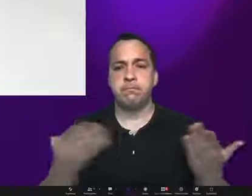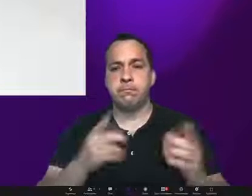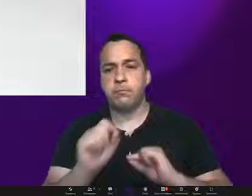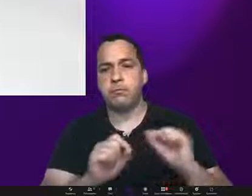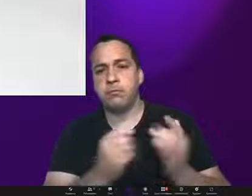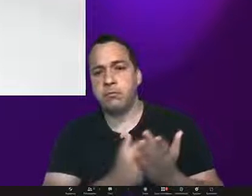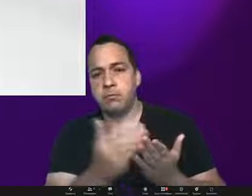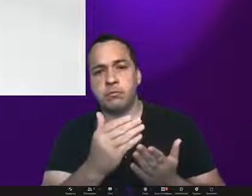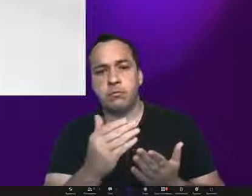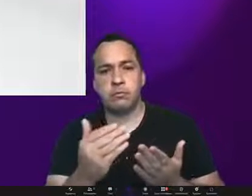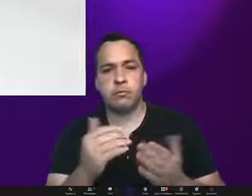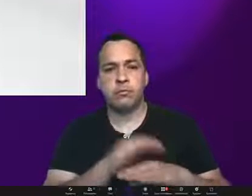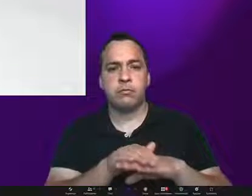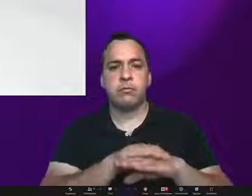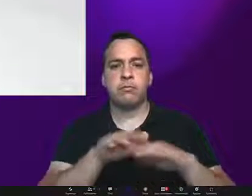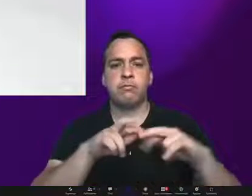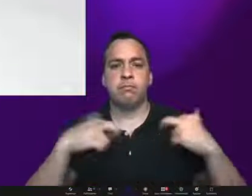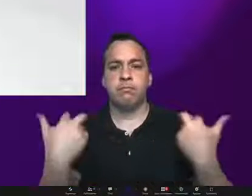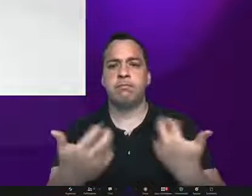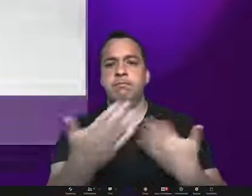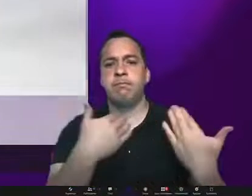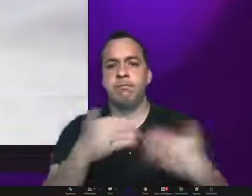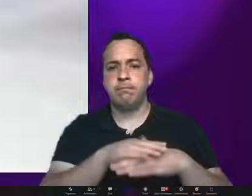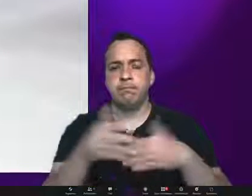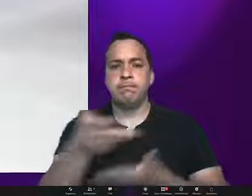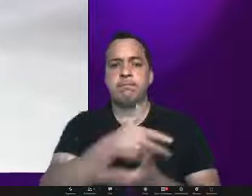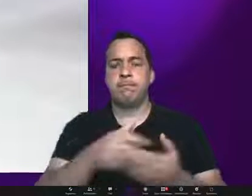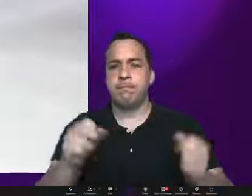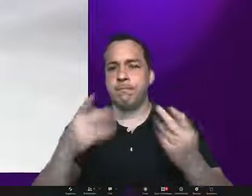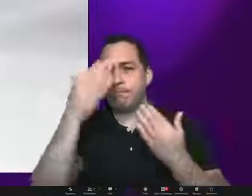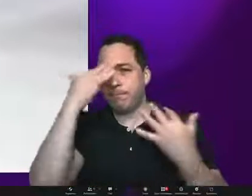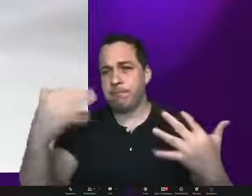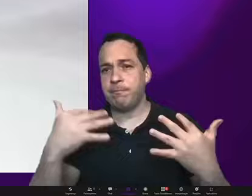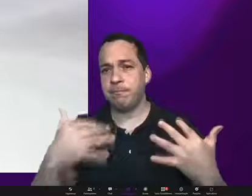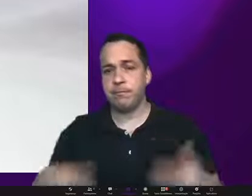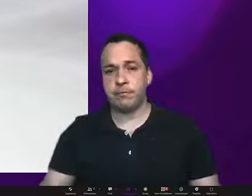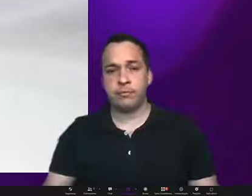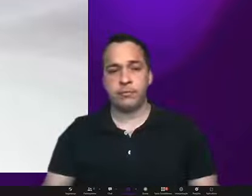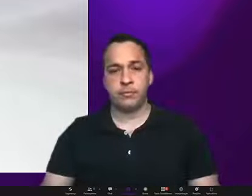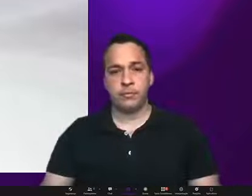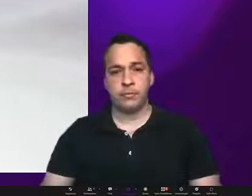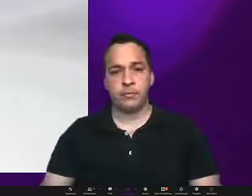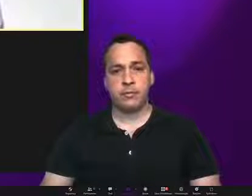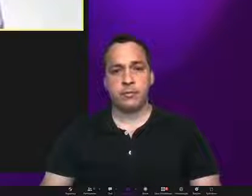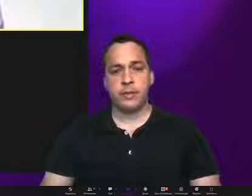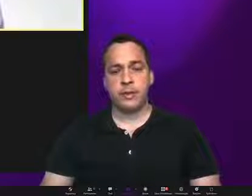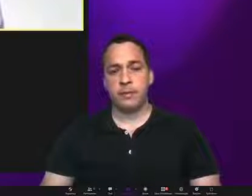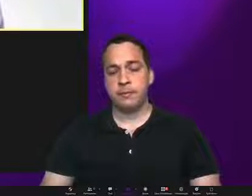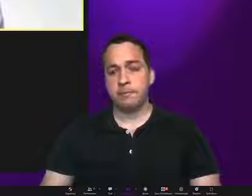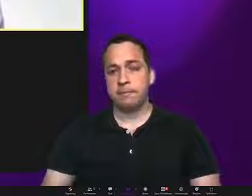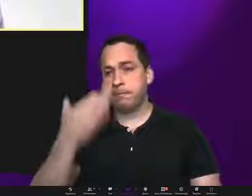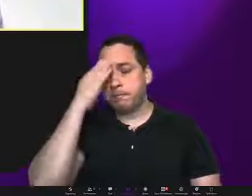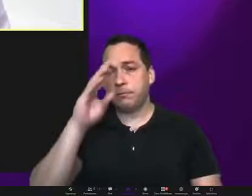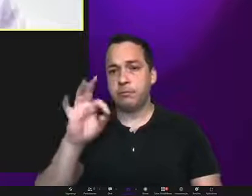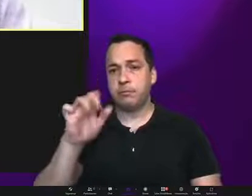ir para a mesa de discussão. Obrigado. Obrigado, Tiago.